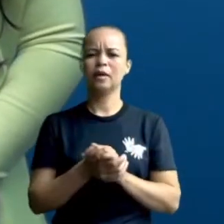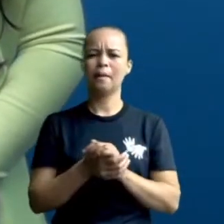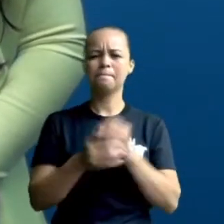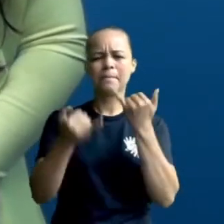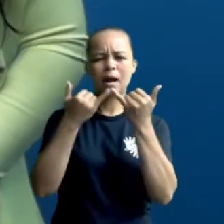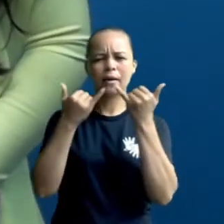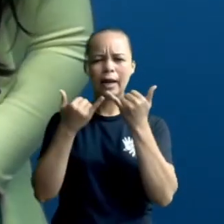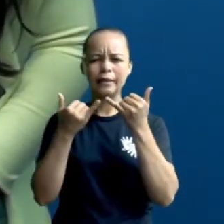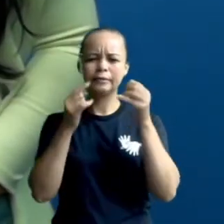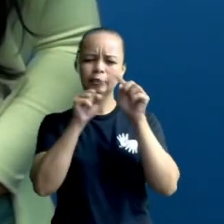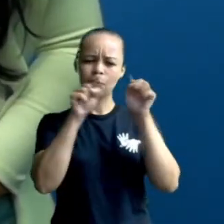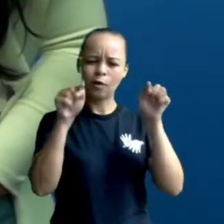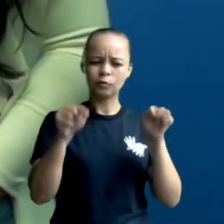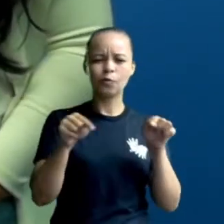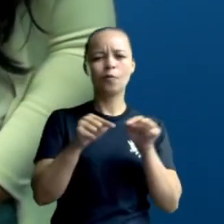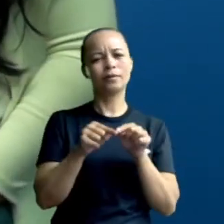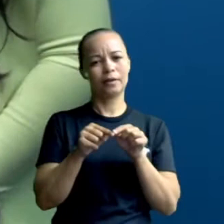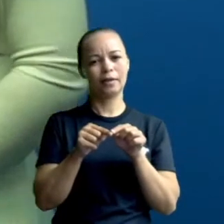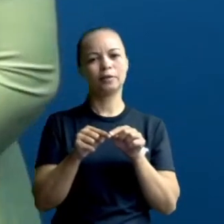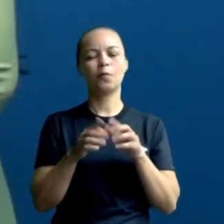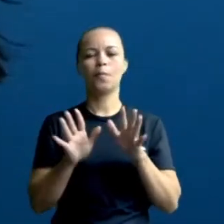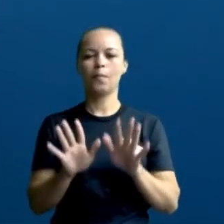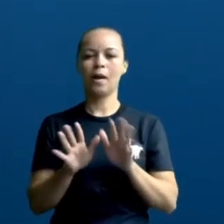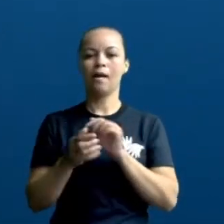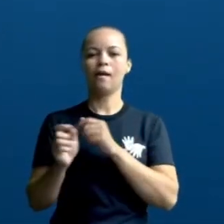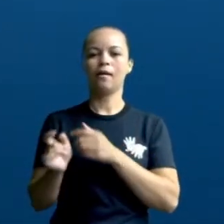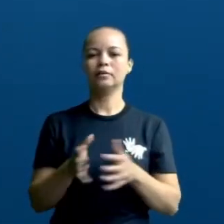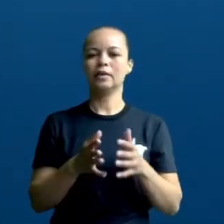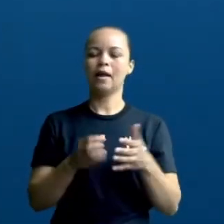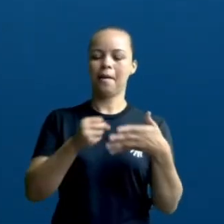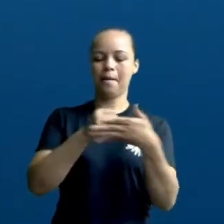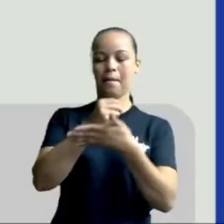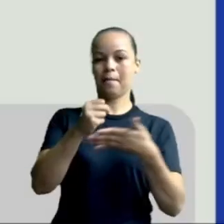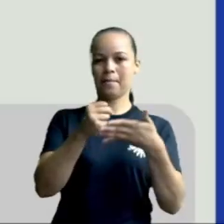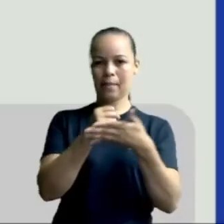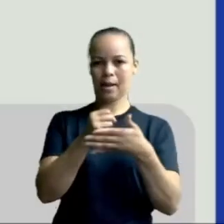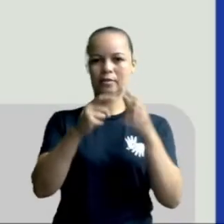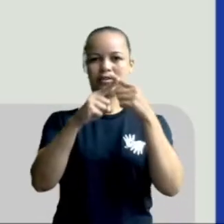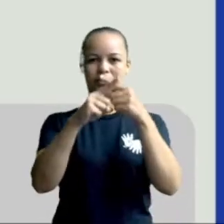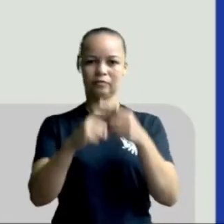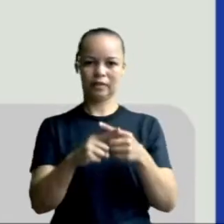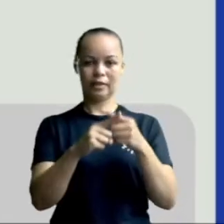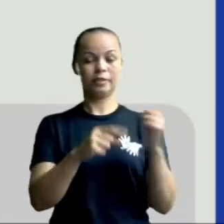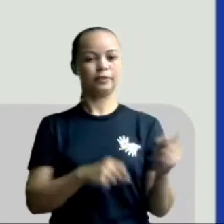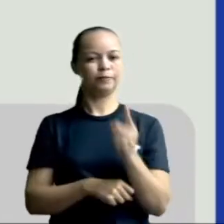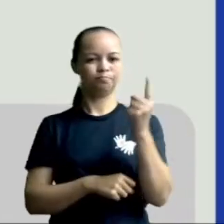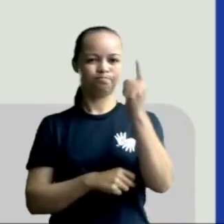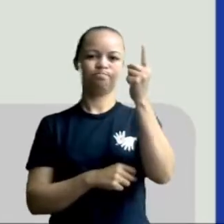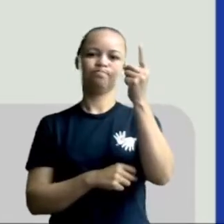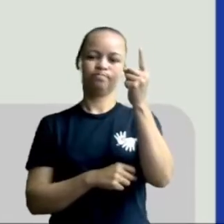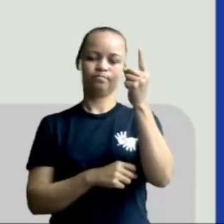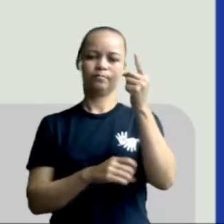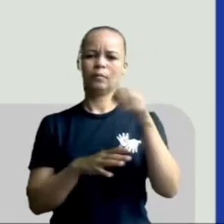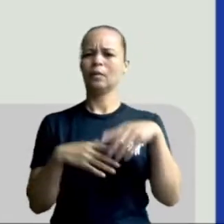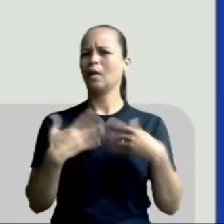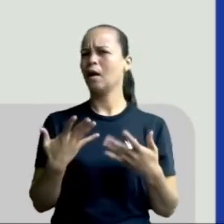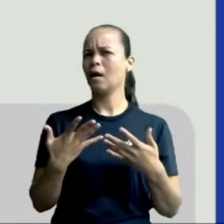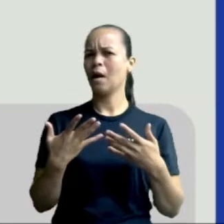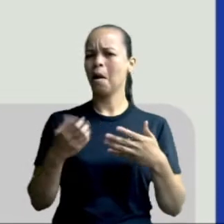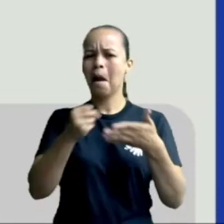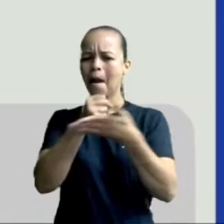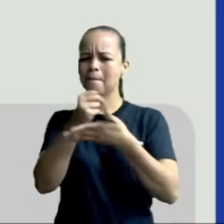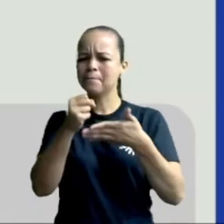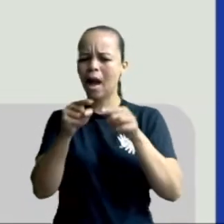quadrado. Isso, a área é base vezes altura. Mas quem é minha